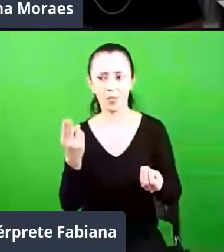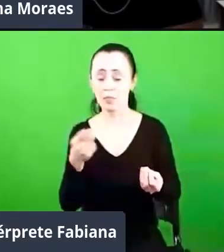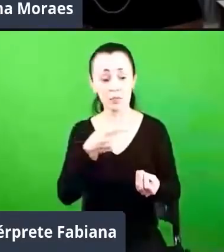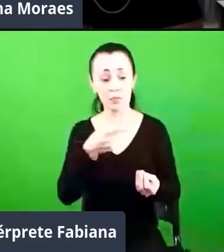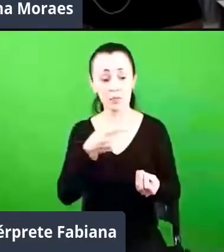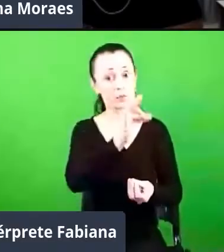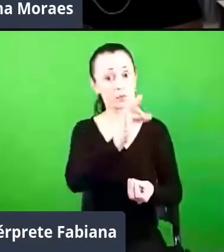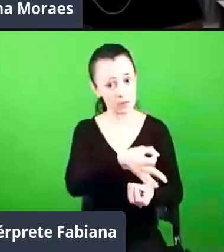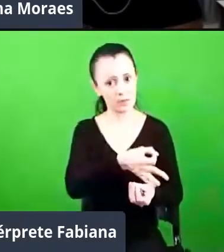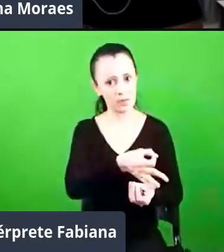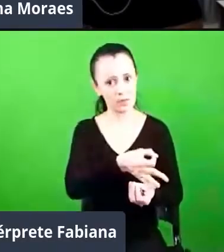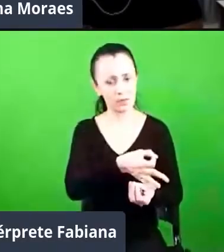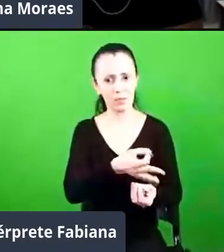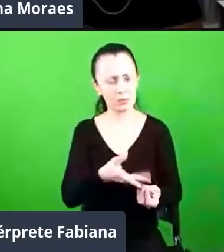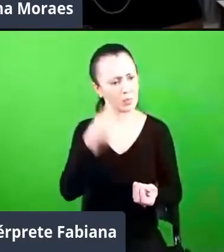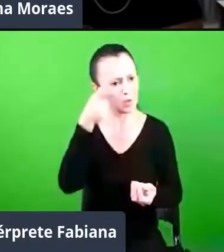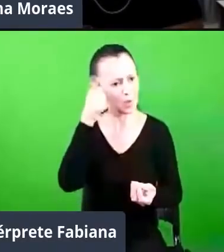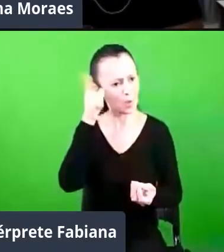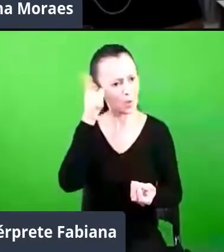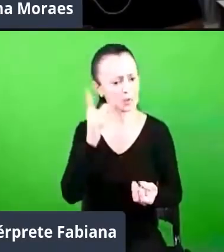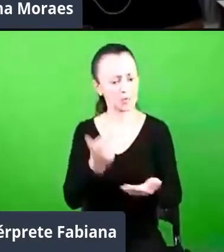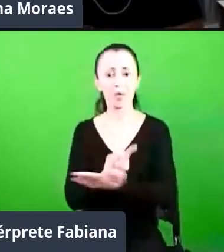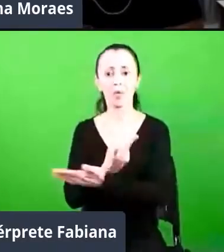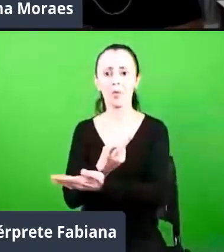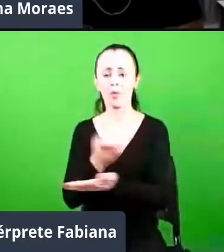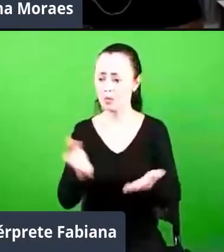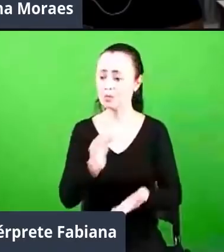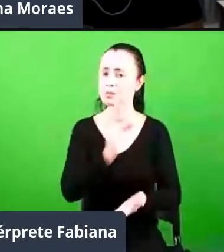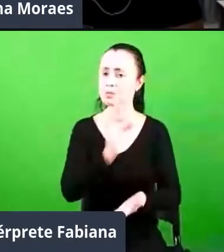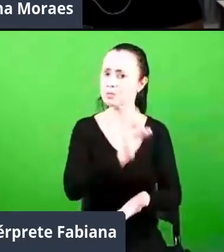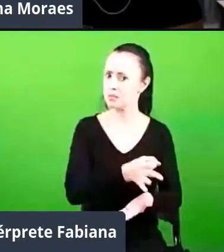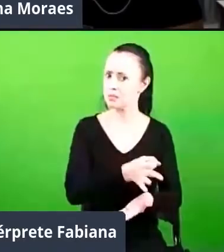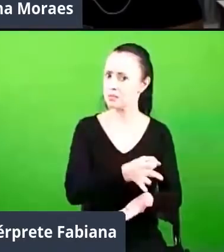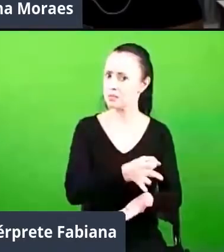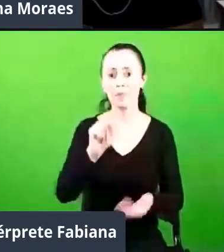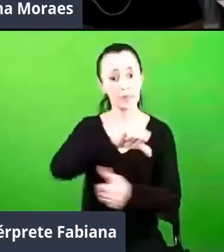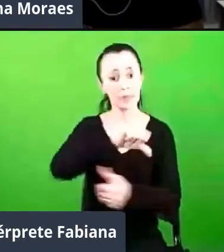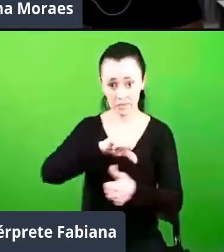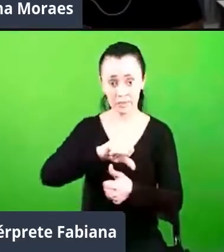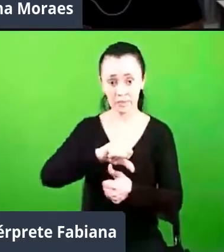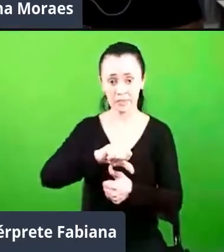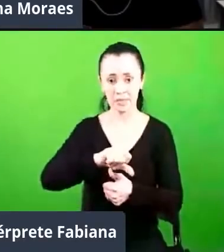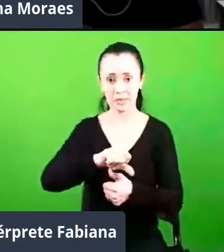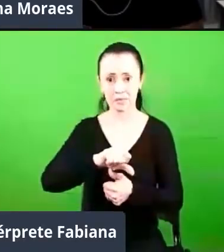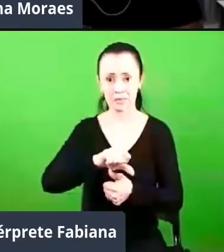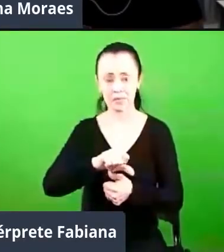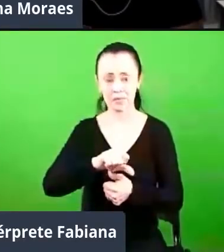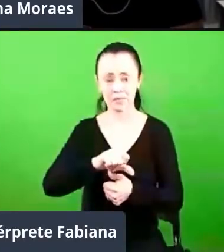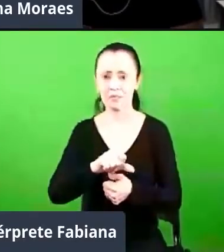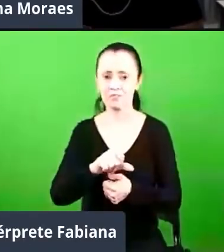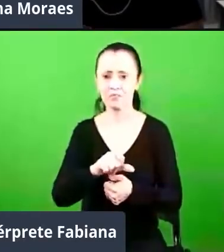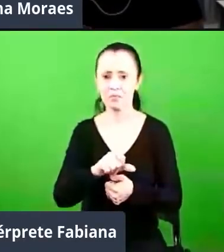está fazendo, né? O que mudou? E, gente, olhar para esse espaço, né? Muitos de nós